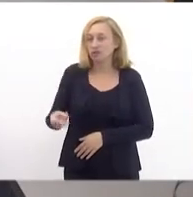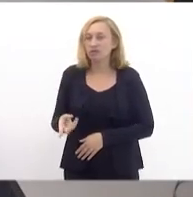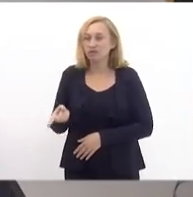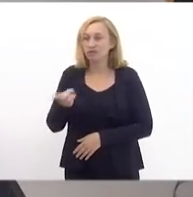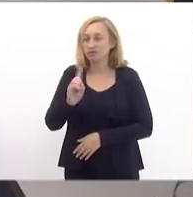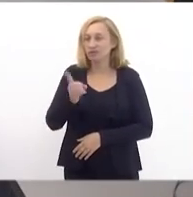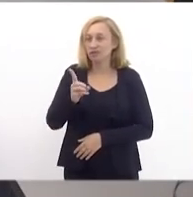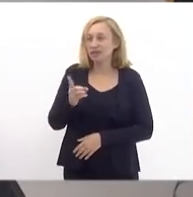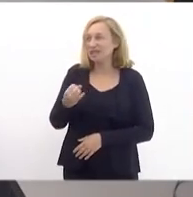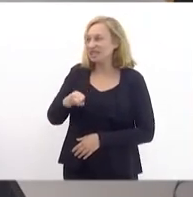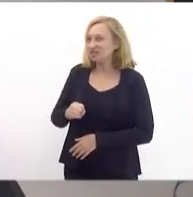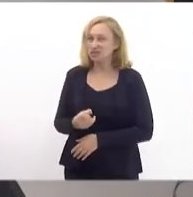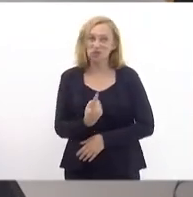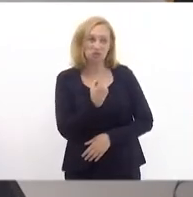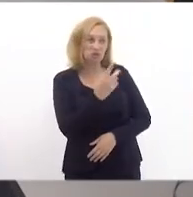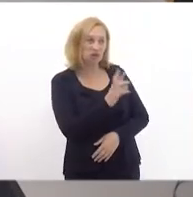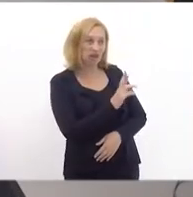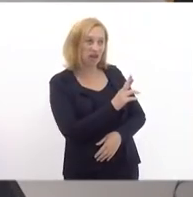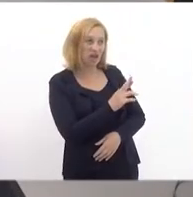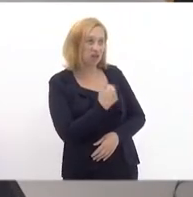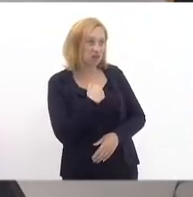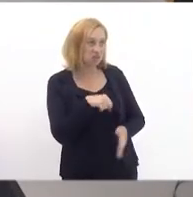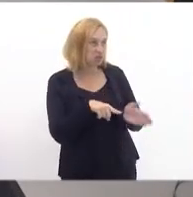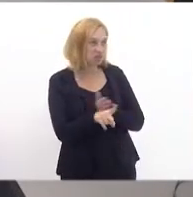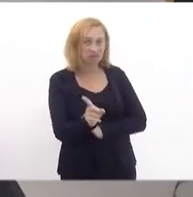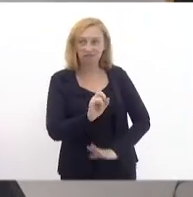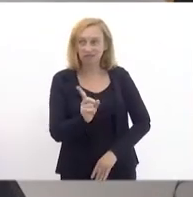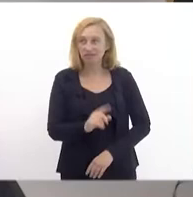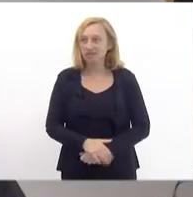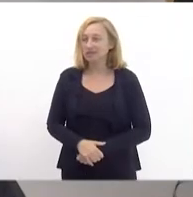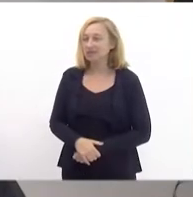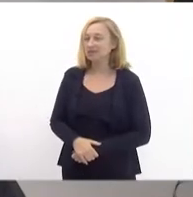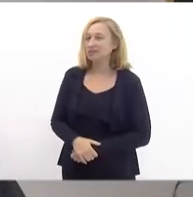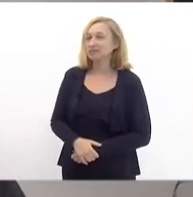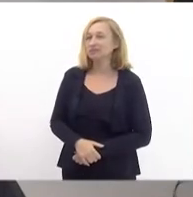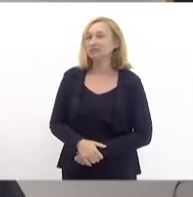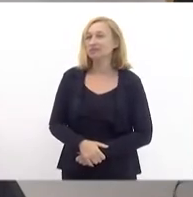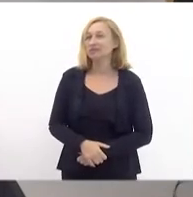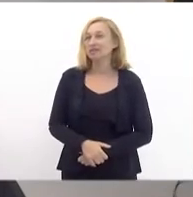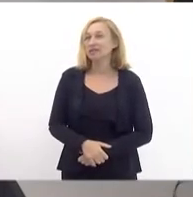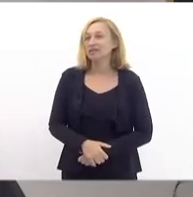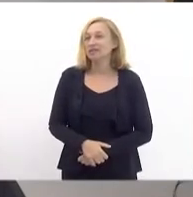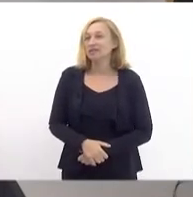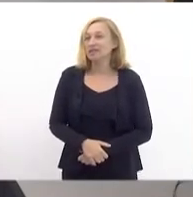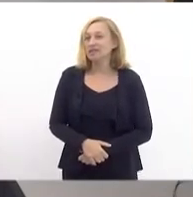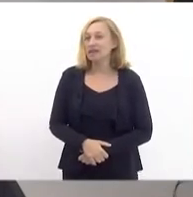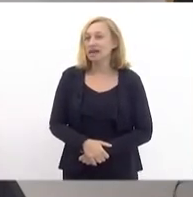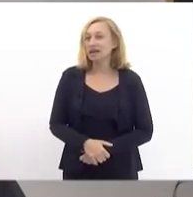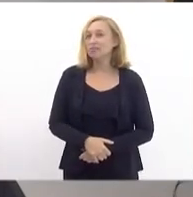lhe perguntando. Né? Eu achava a resposta no LinkedIn. Mas, pois é.